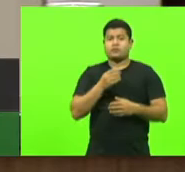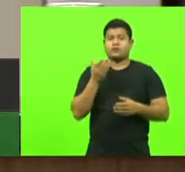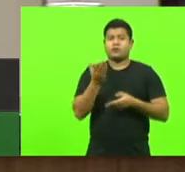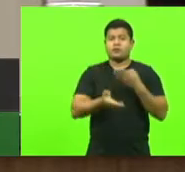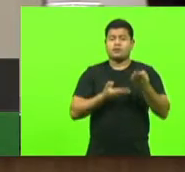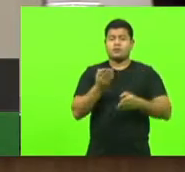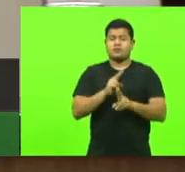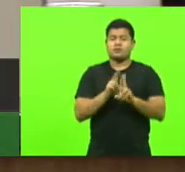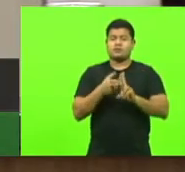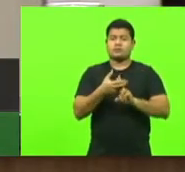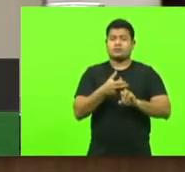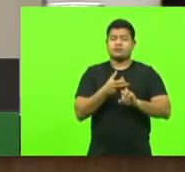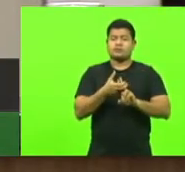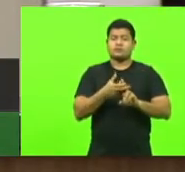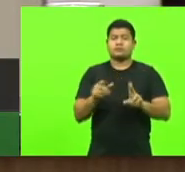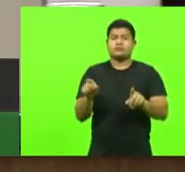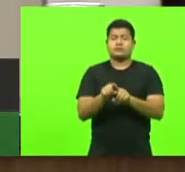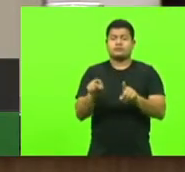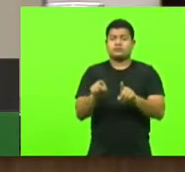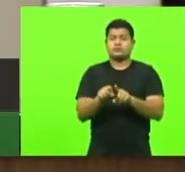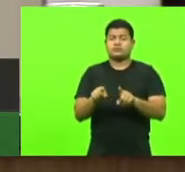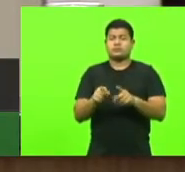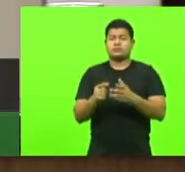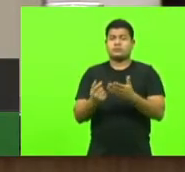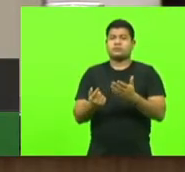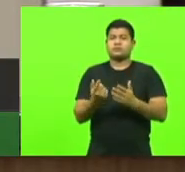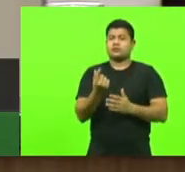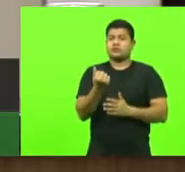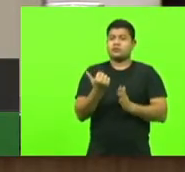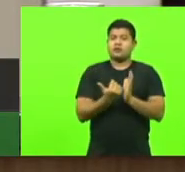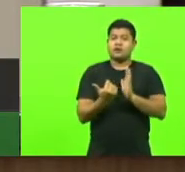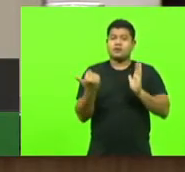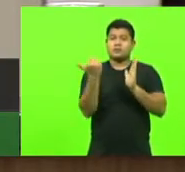SUS, de despesas extraordinárias realizadas